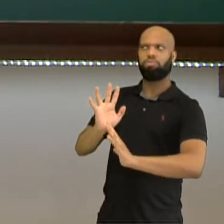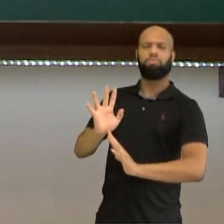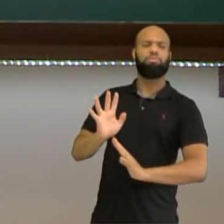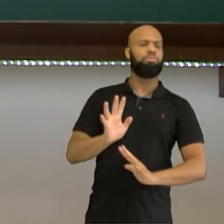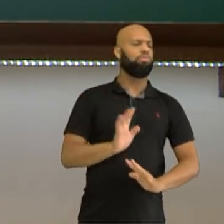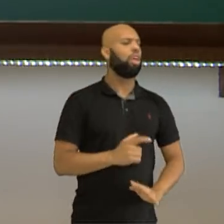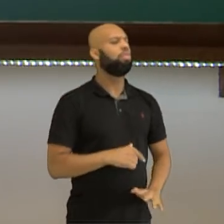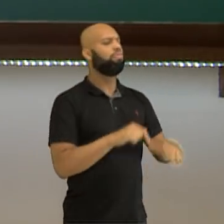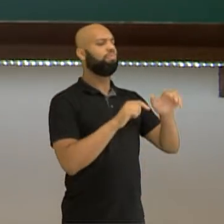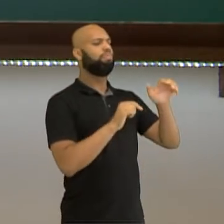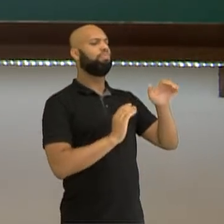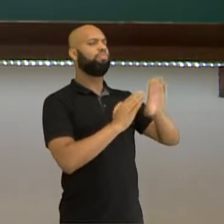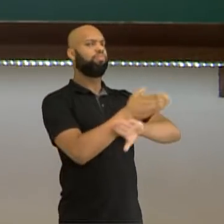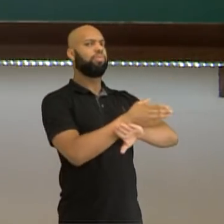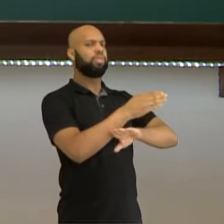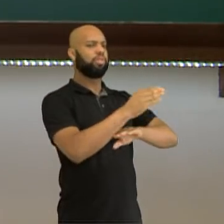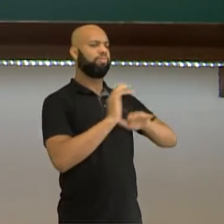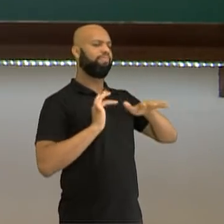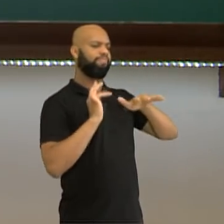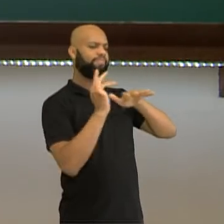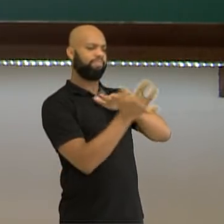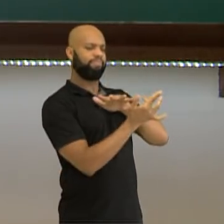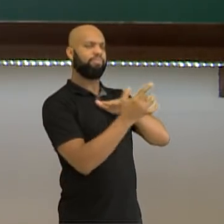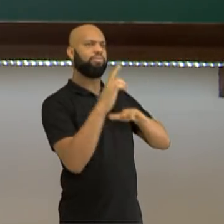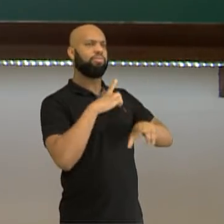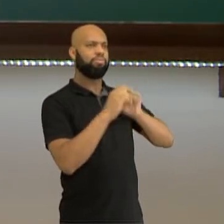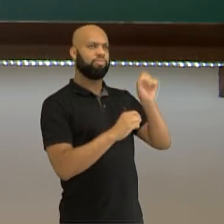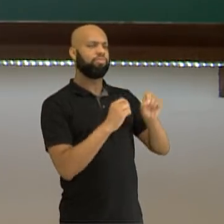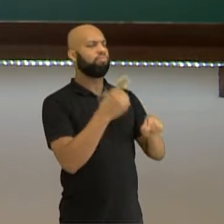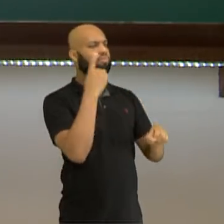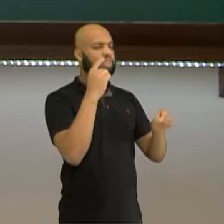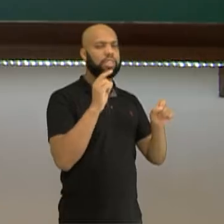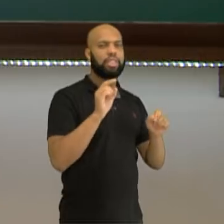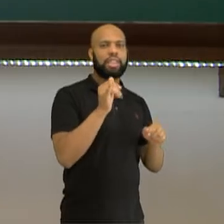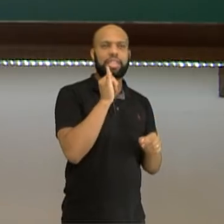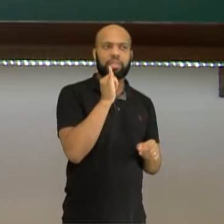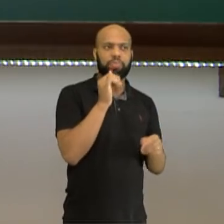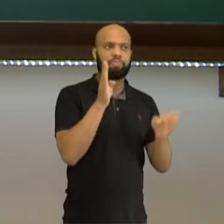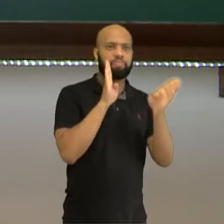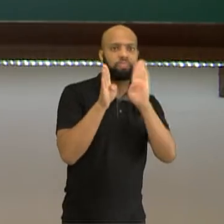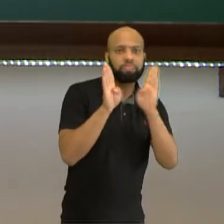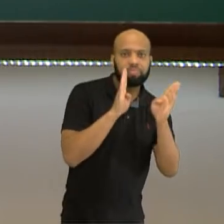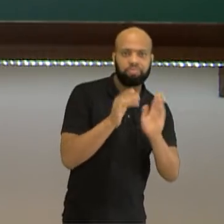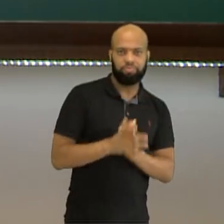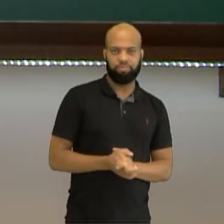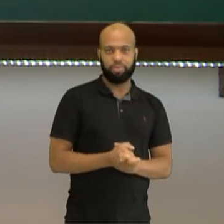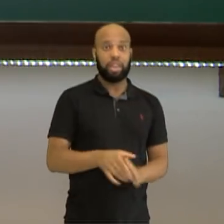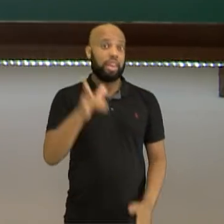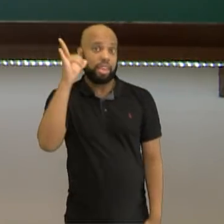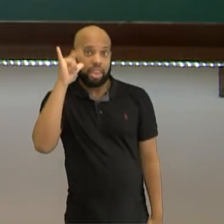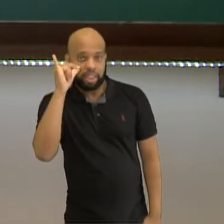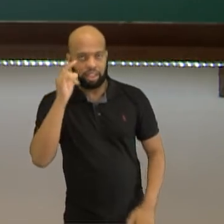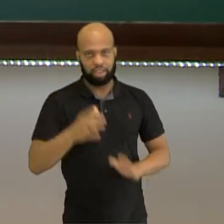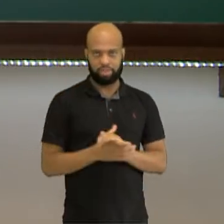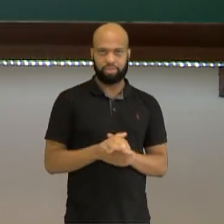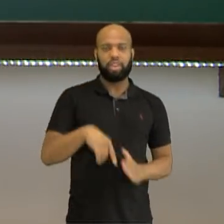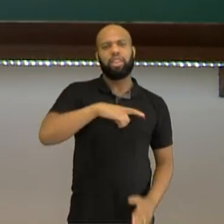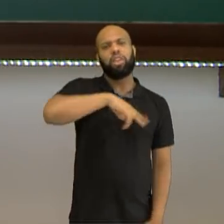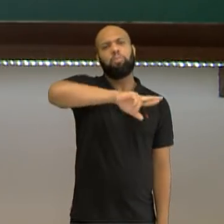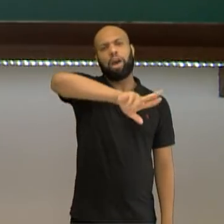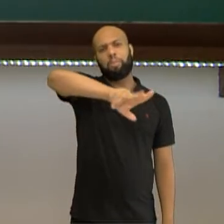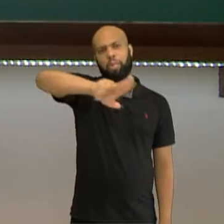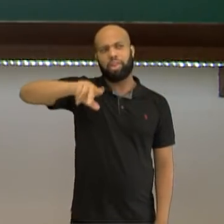lá nas redes sociais, como diz aqui a nossa tela, Facebook, Instagram, entre